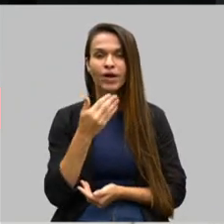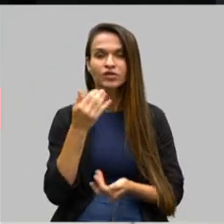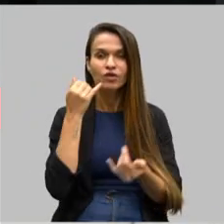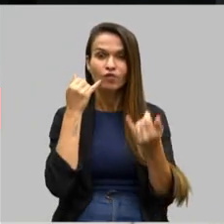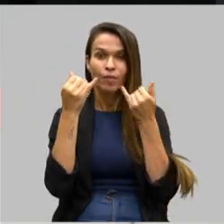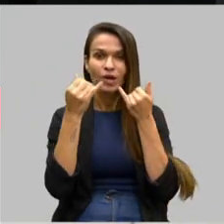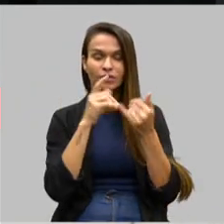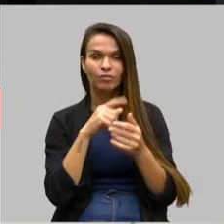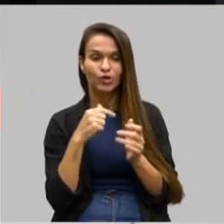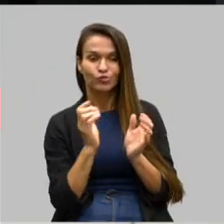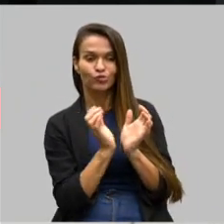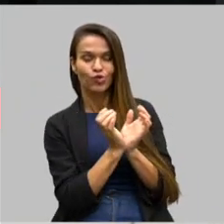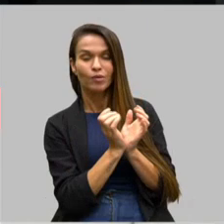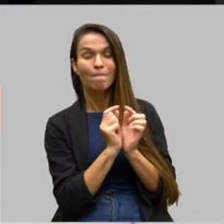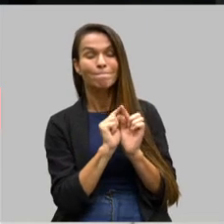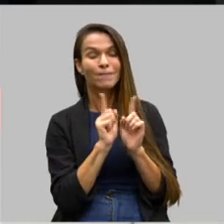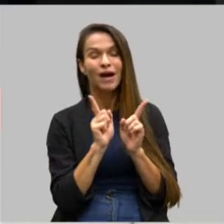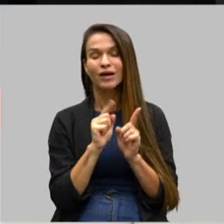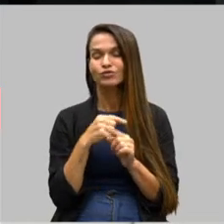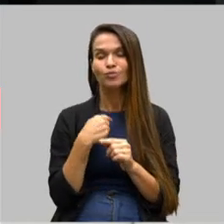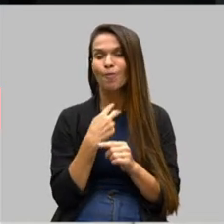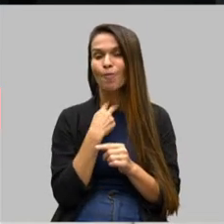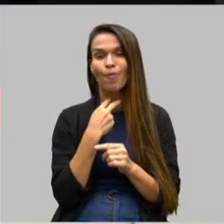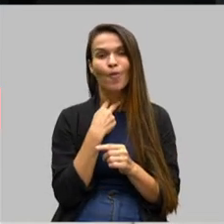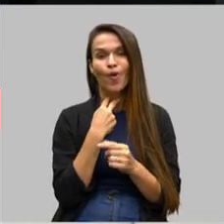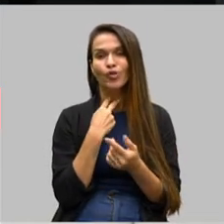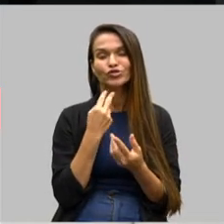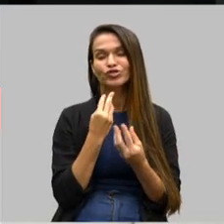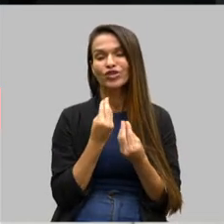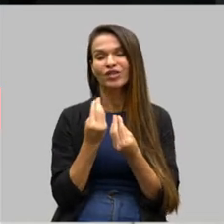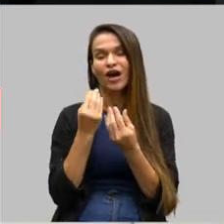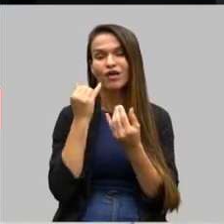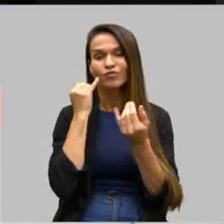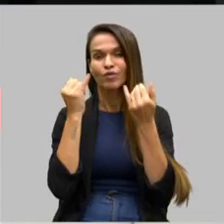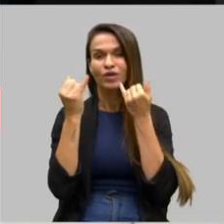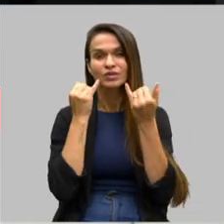gente, mas muitas vezes a gente não pode passar a informação porque a gente não tem